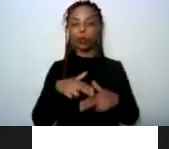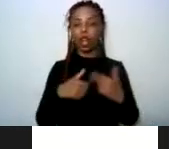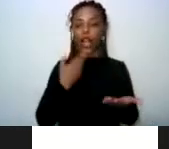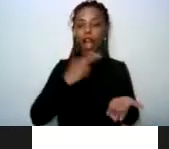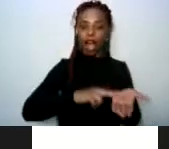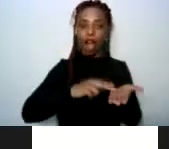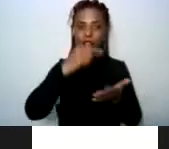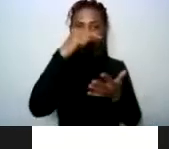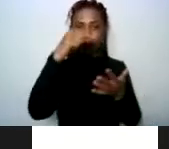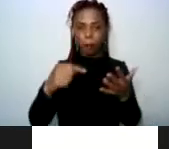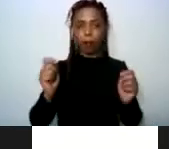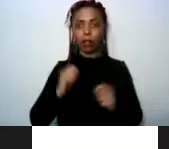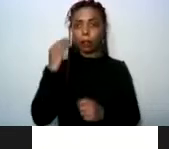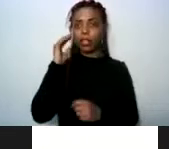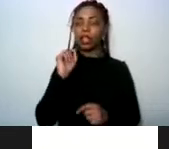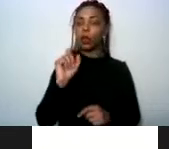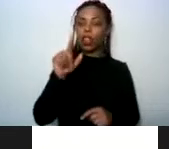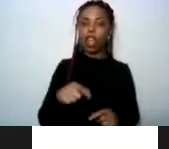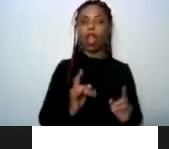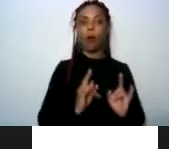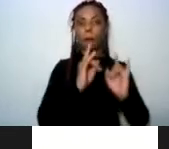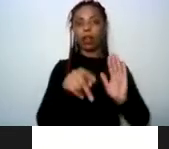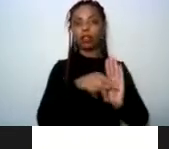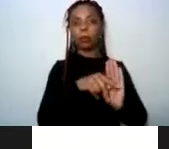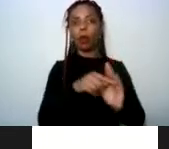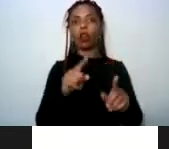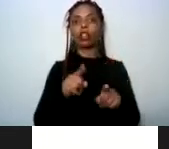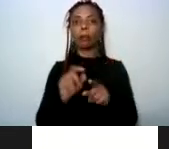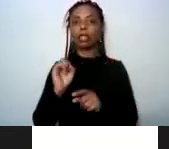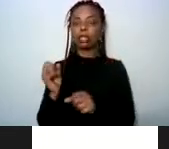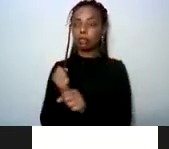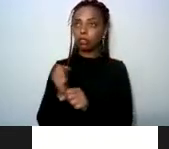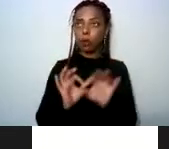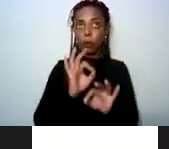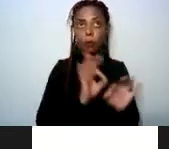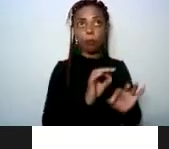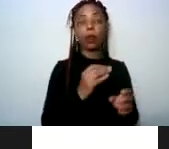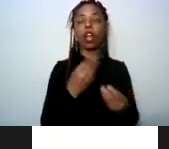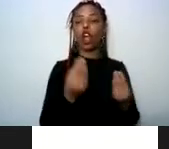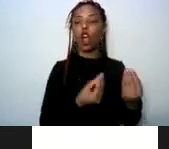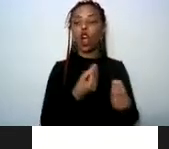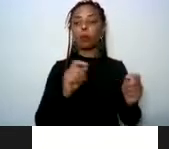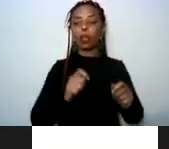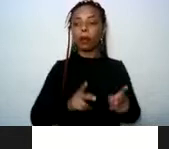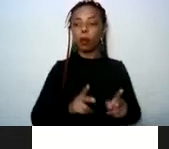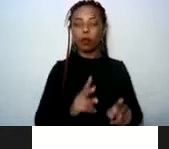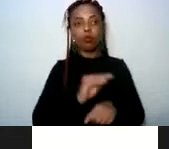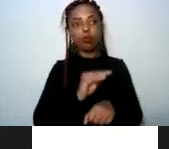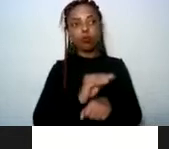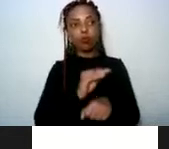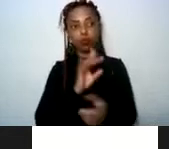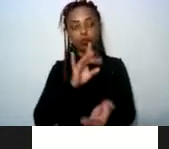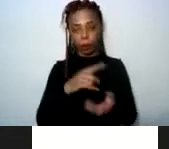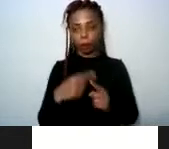patrimônio um restauro e uma interferência em um bem e como preservá-lo de fato quanto o tombamento é